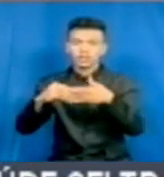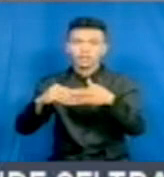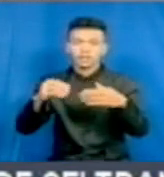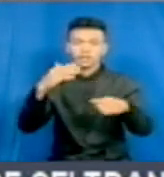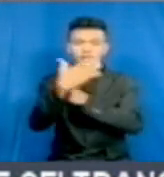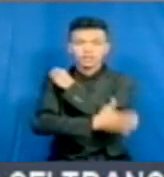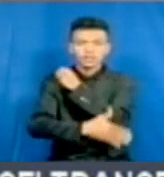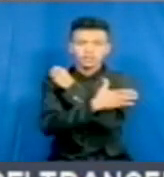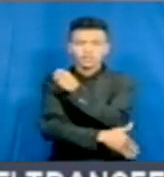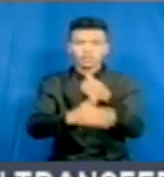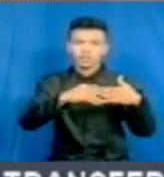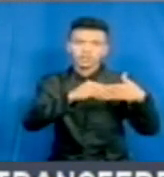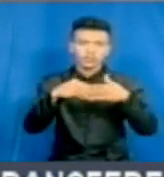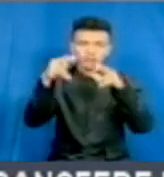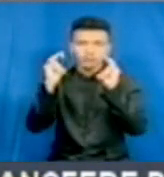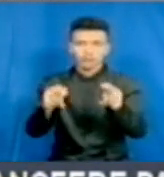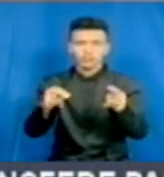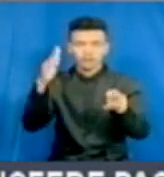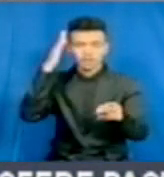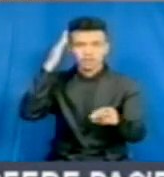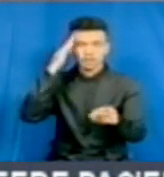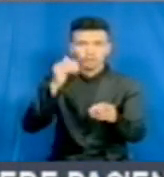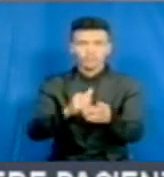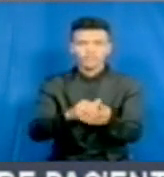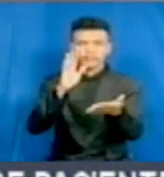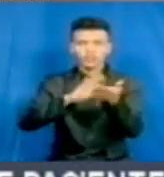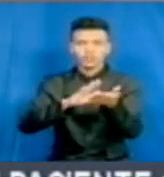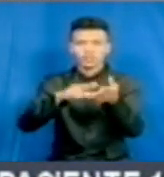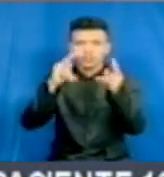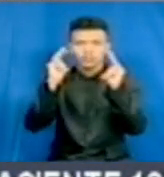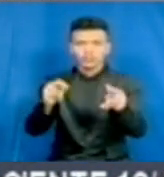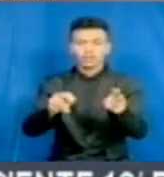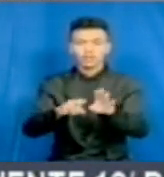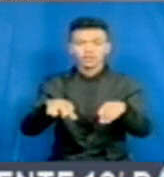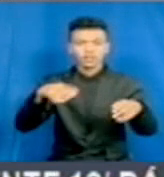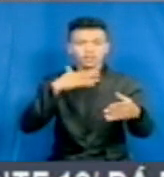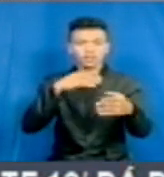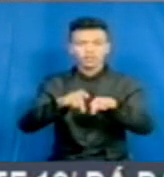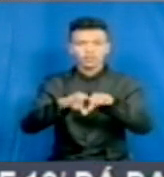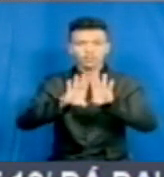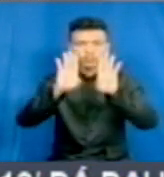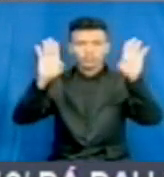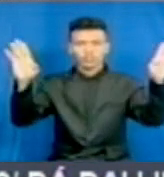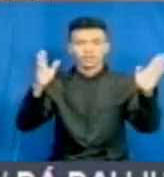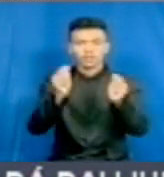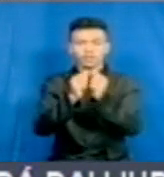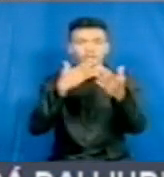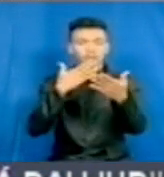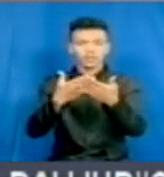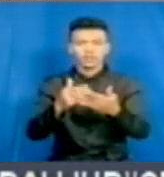tenga noin. Ideal ne makane primeiro a escola tem que funcionar hoje dia. Escola funciona dia que lá o sete